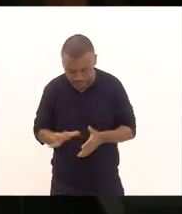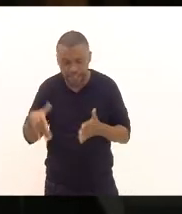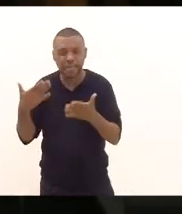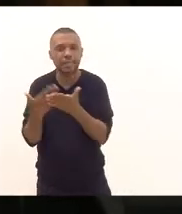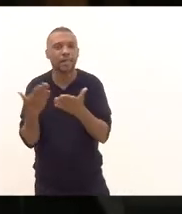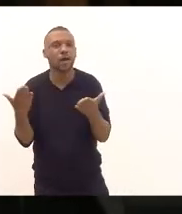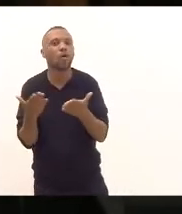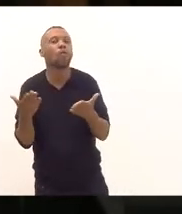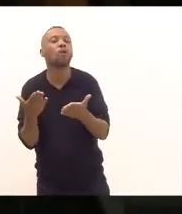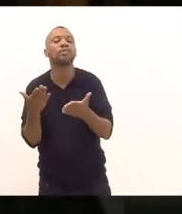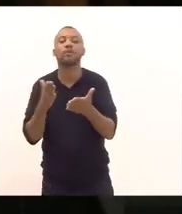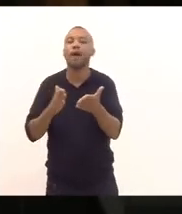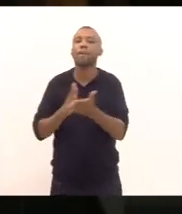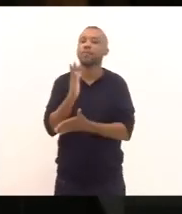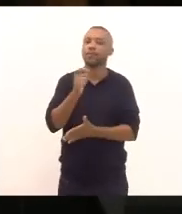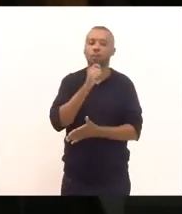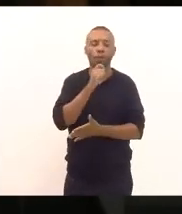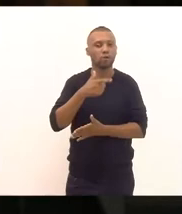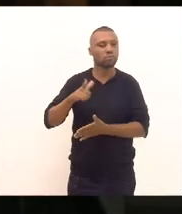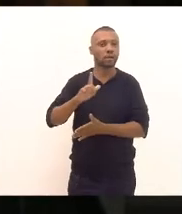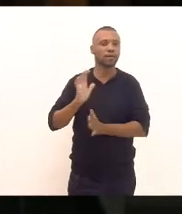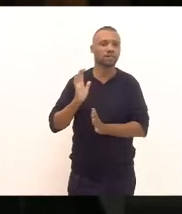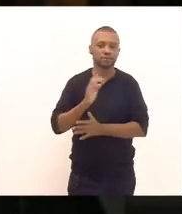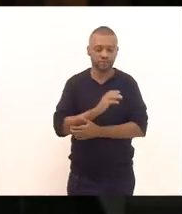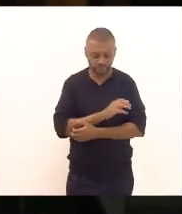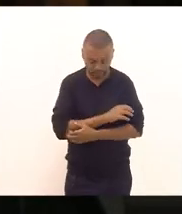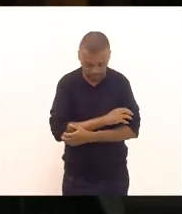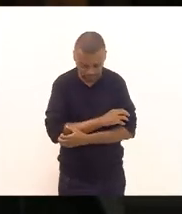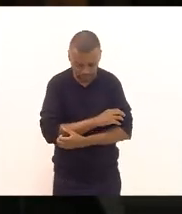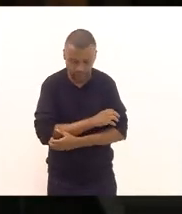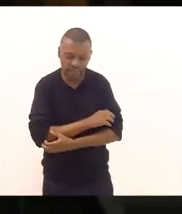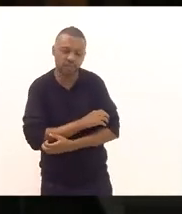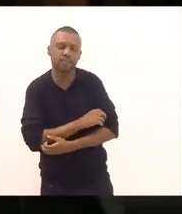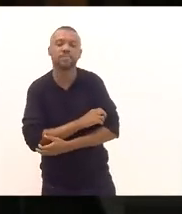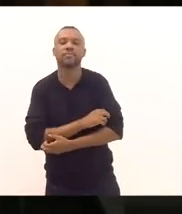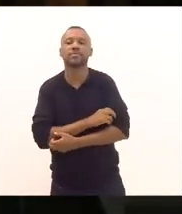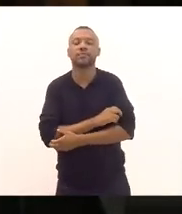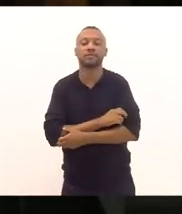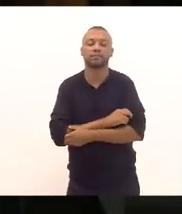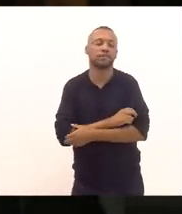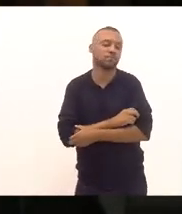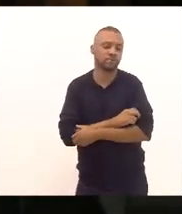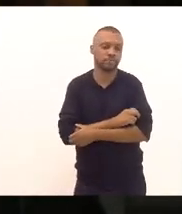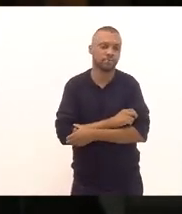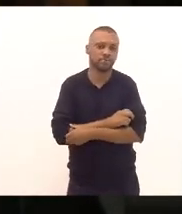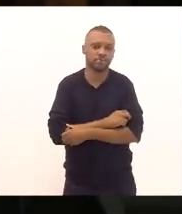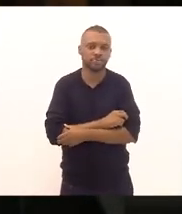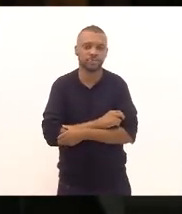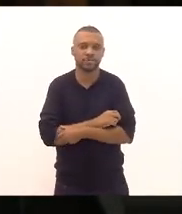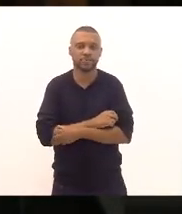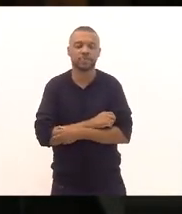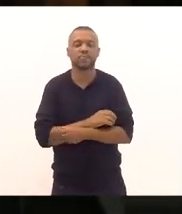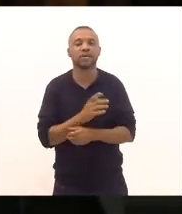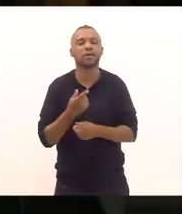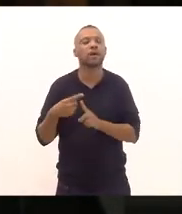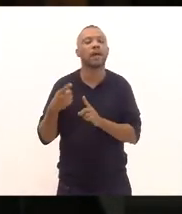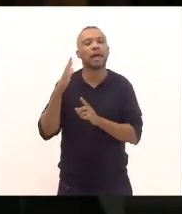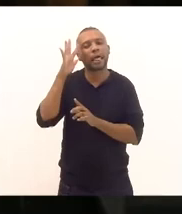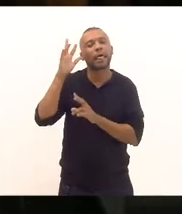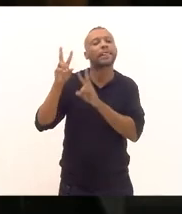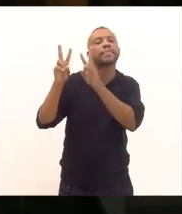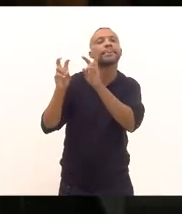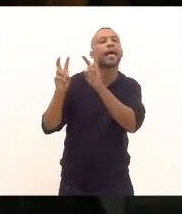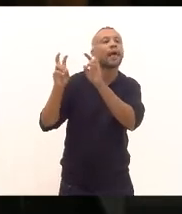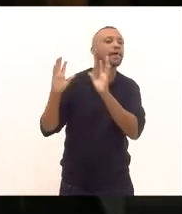não foi aprovada Então é eu fiz questão de falar sobre essa matéria porque intensa deputada